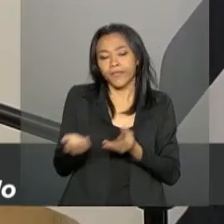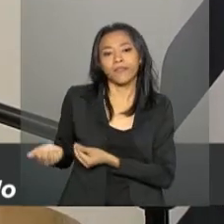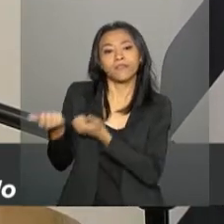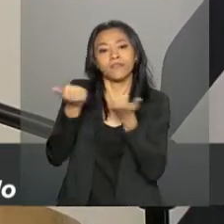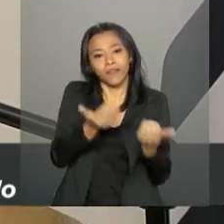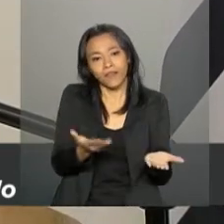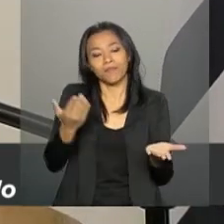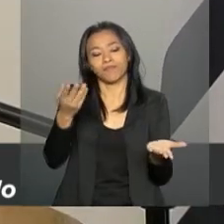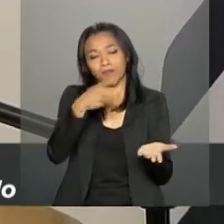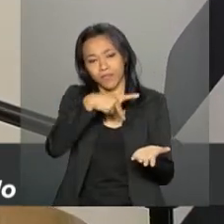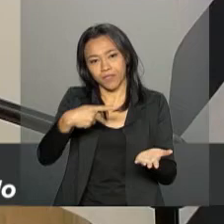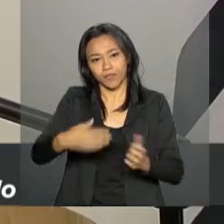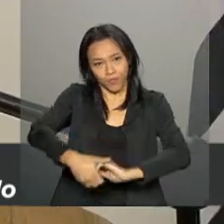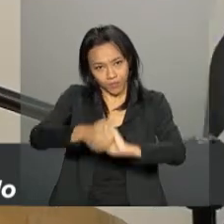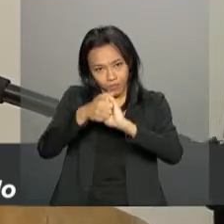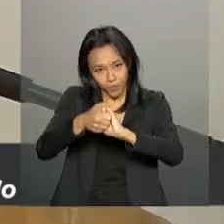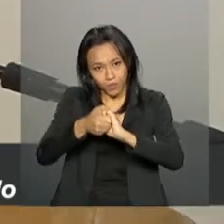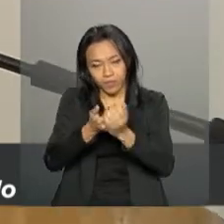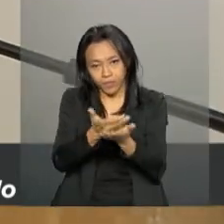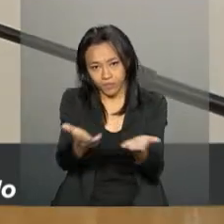República. Meus cumprimentos.